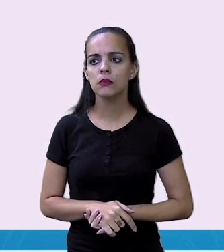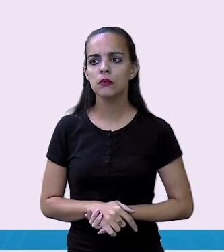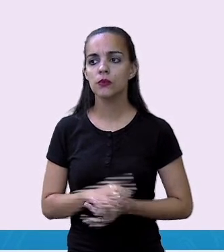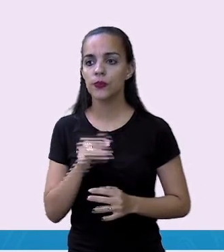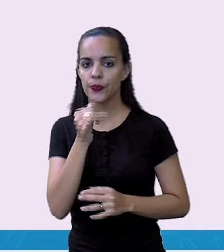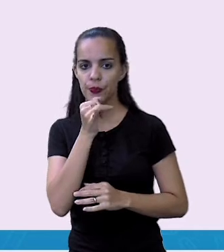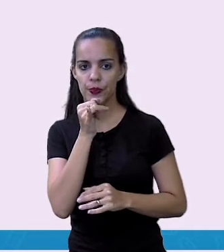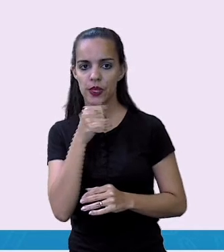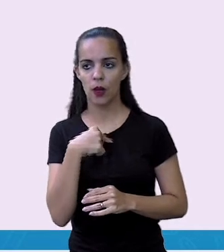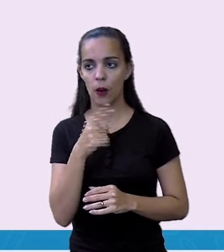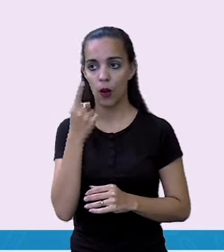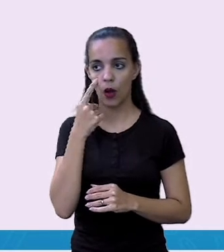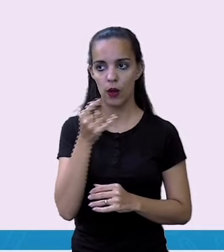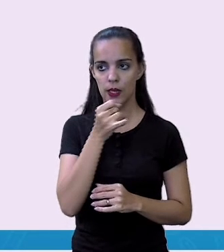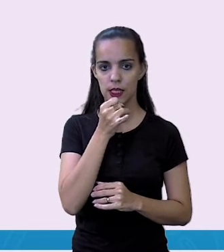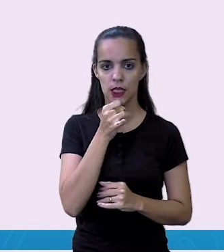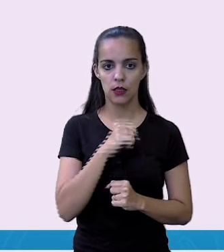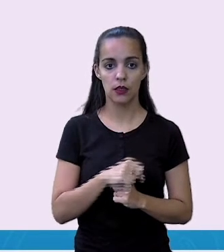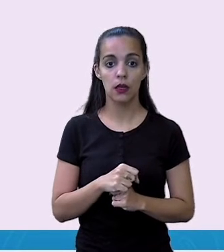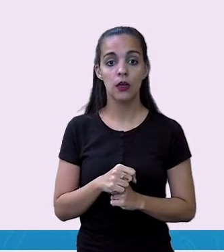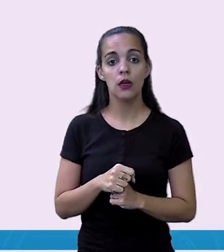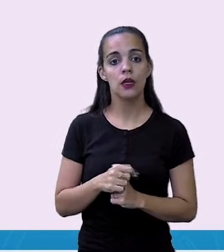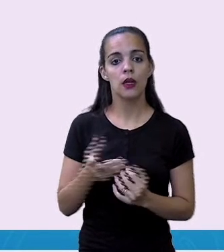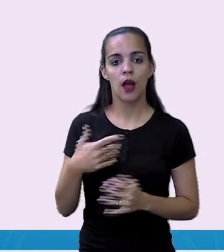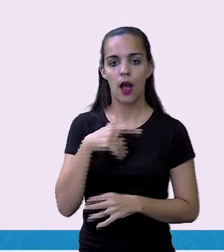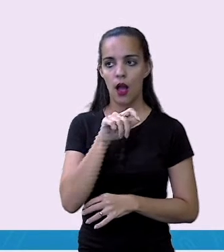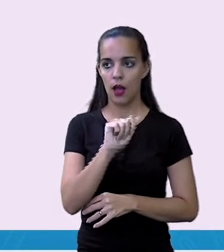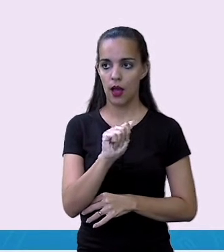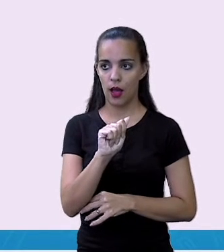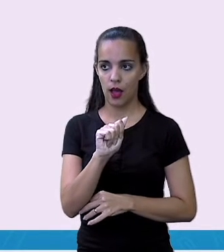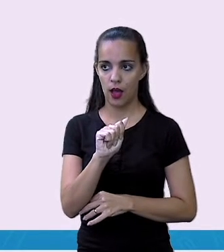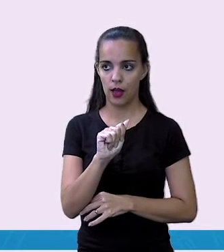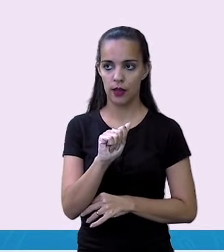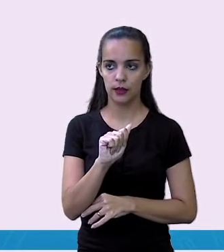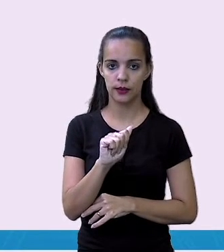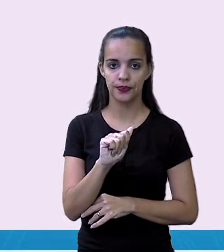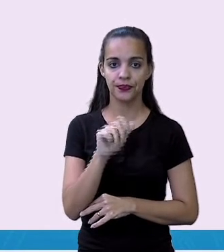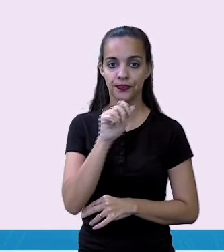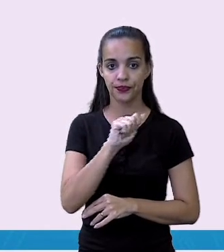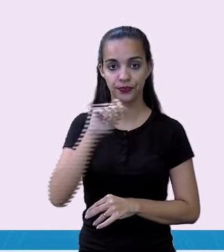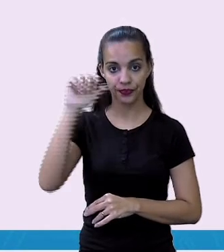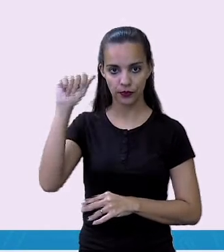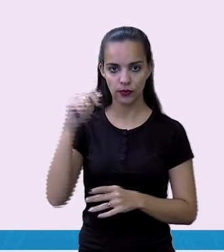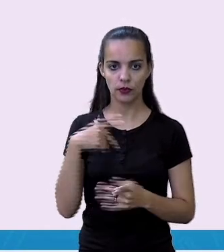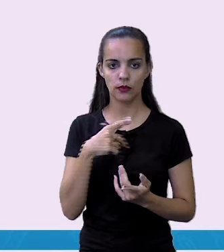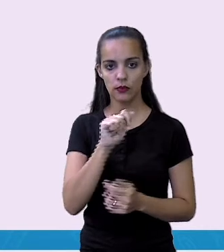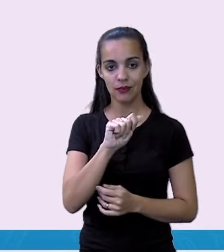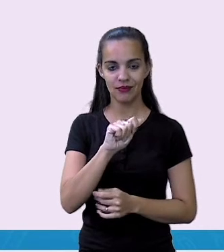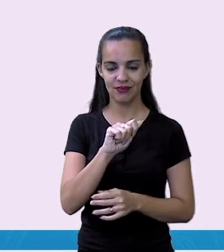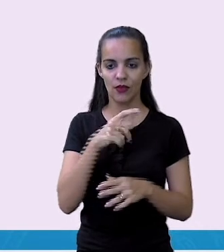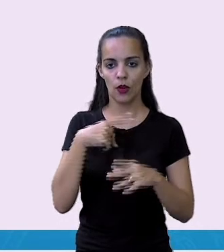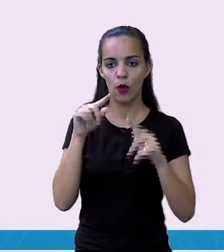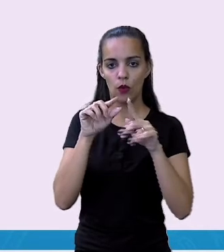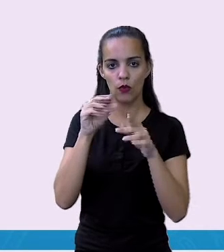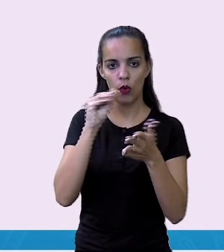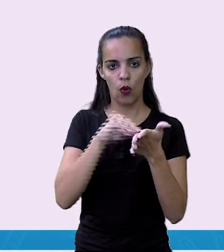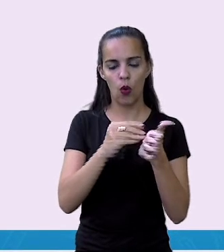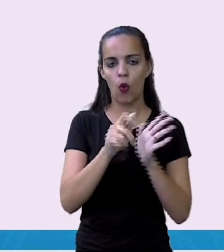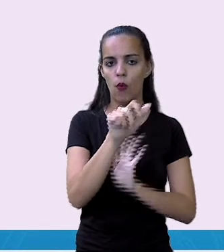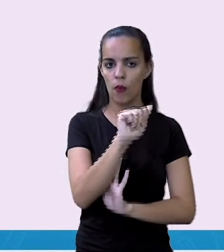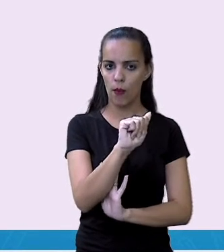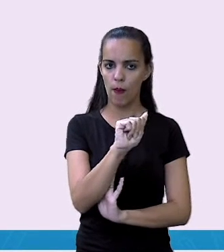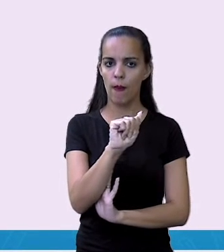o ângulo 72, o ângulo A e o ângulo A'. Então, o